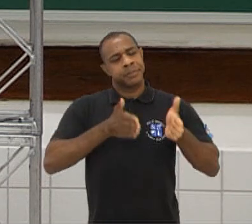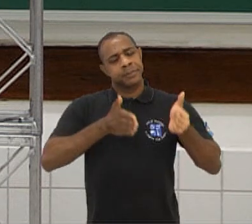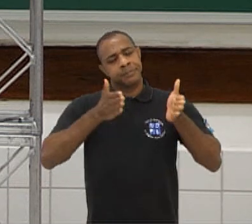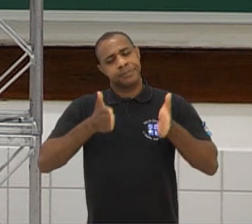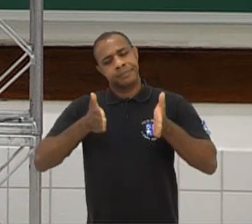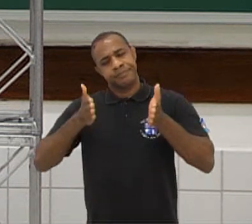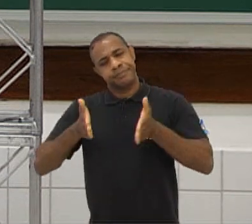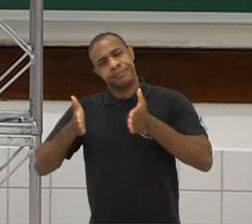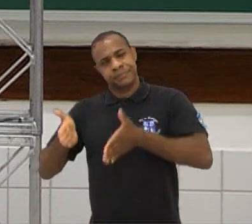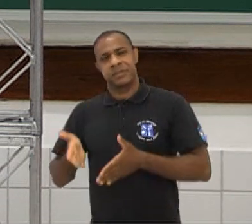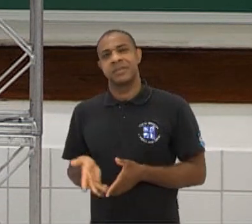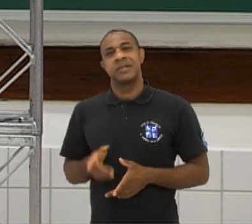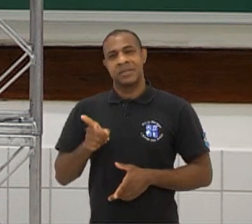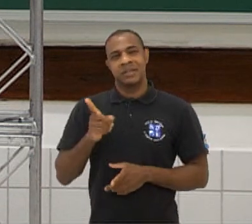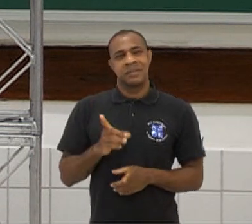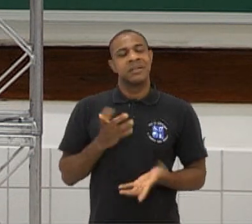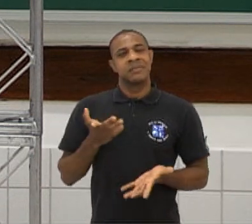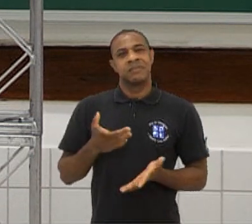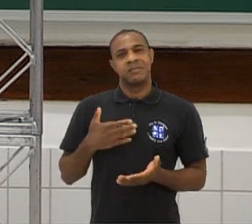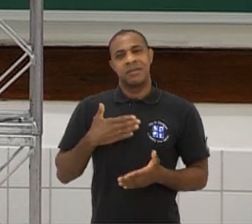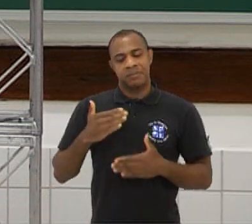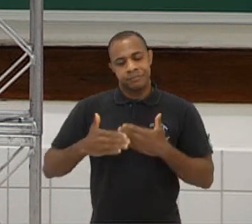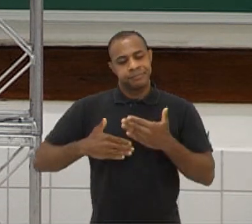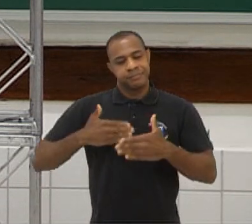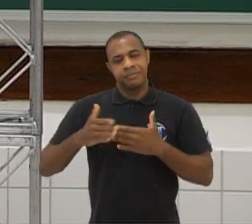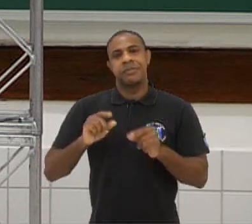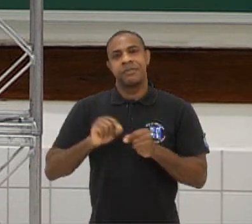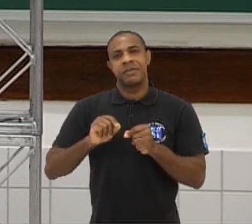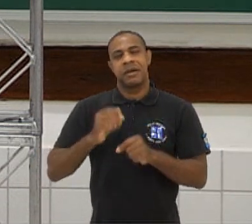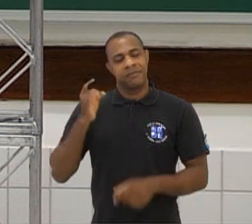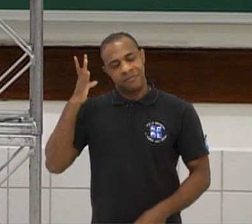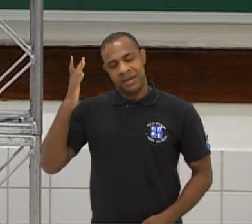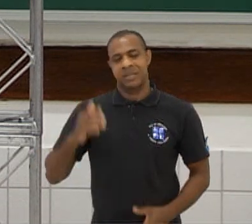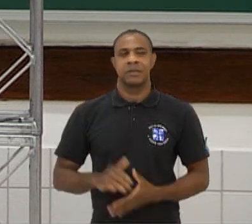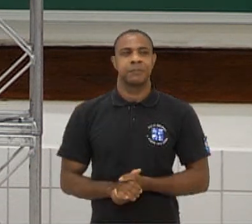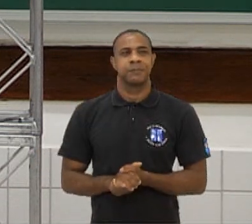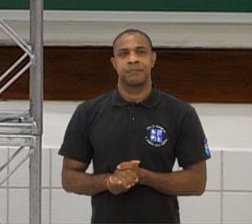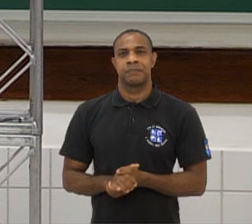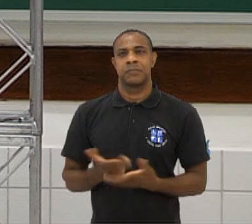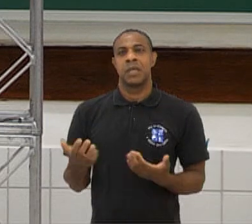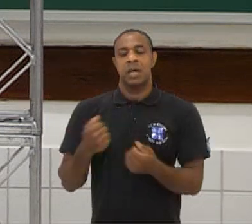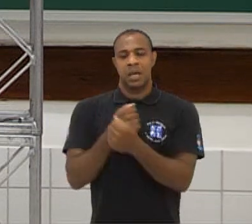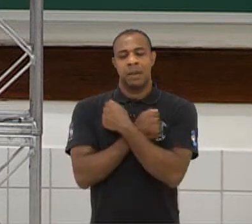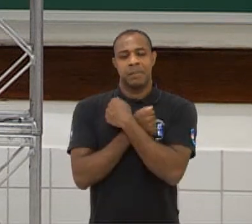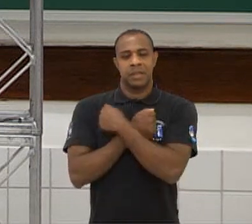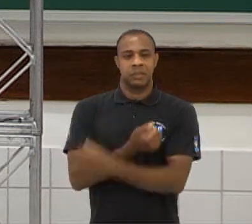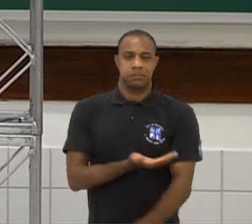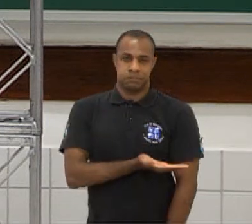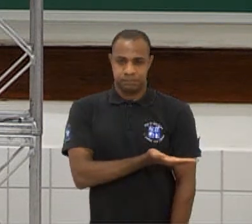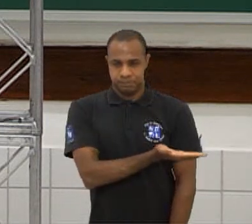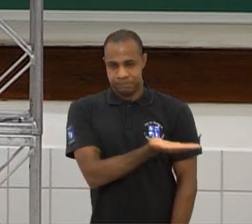chega lá. E vocês vão ver que vai ficando cada vez mais fácil. Então, gente, um grande abraço